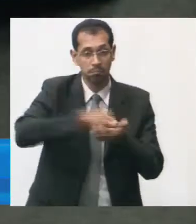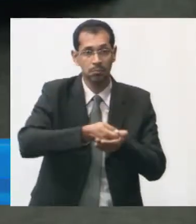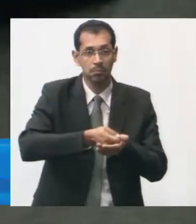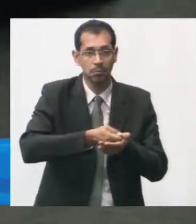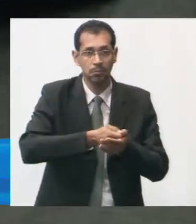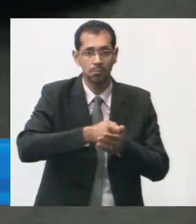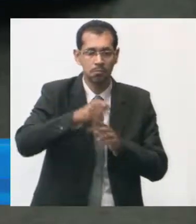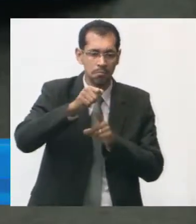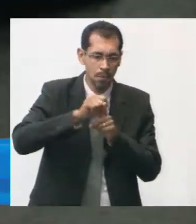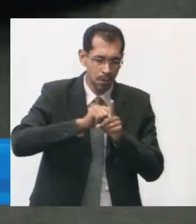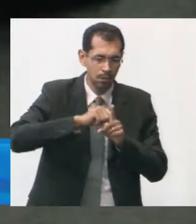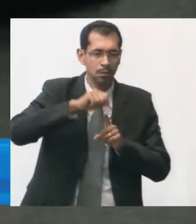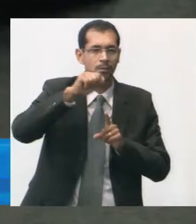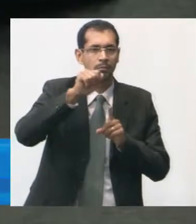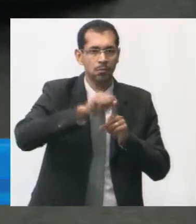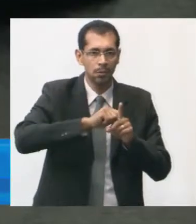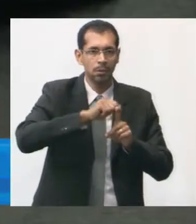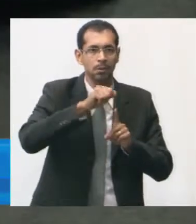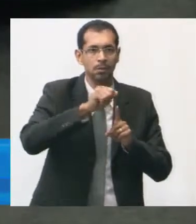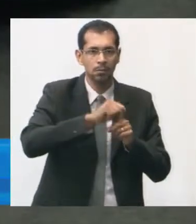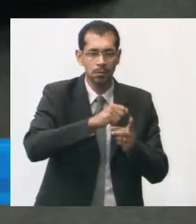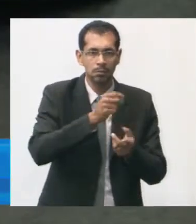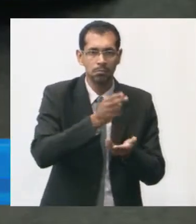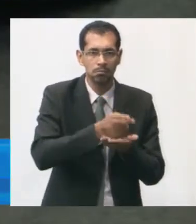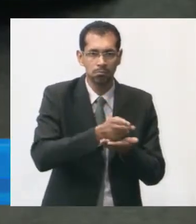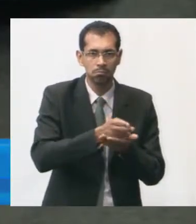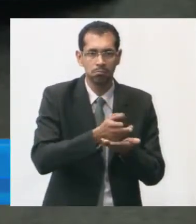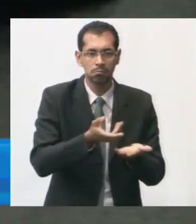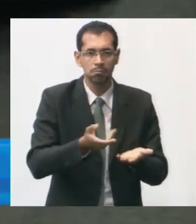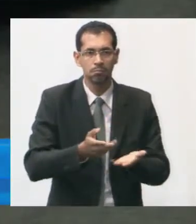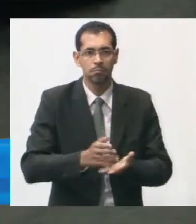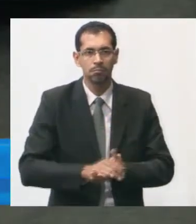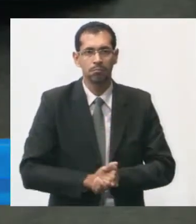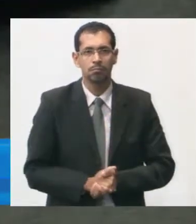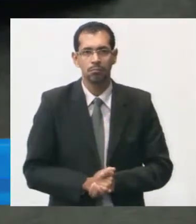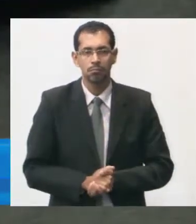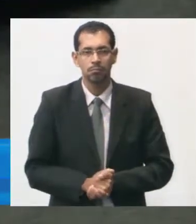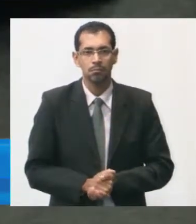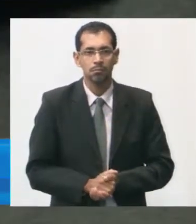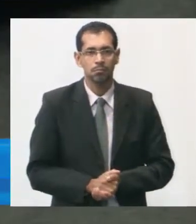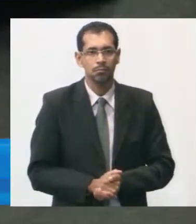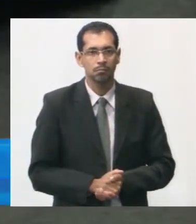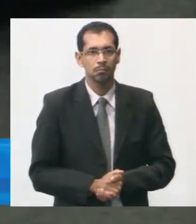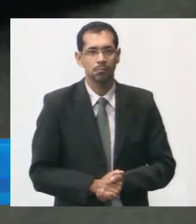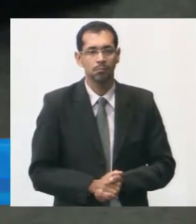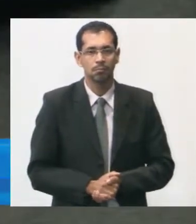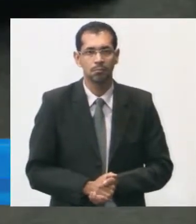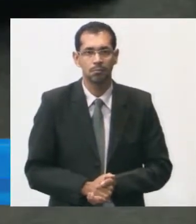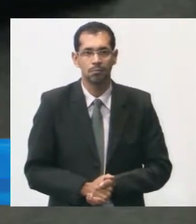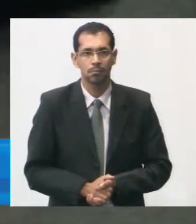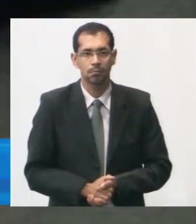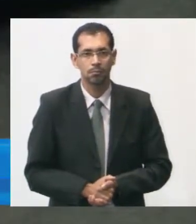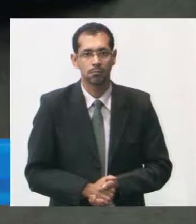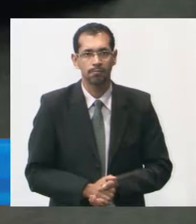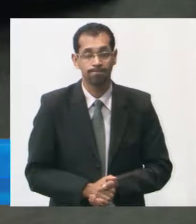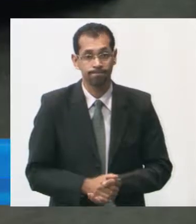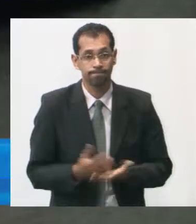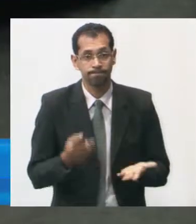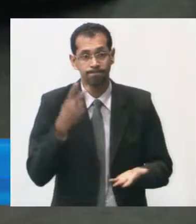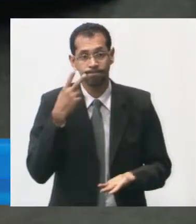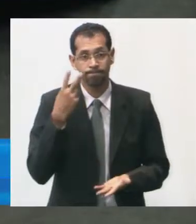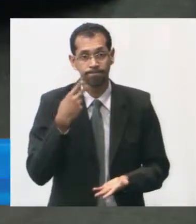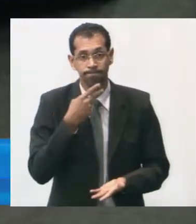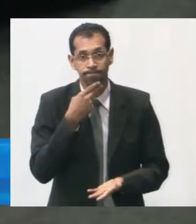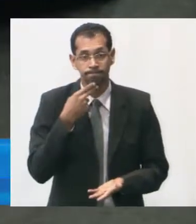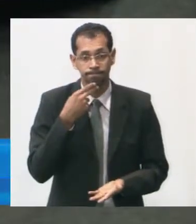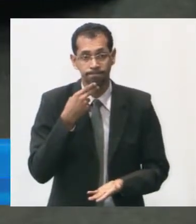mensalmente através de rateio, na verdade, do custeio mensal. Vereadora Neuzinha, esse projeto precisamos